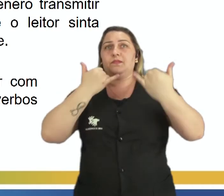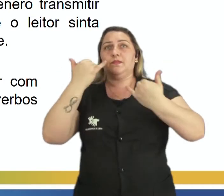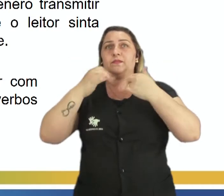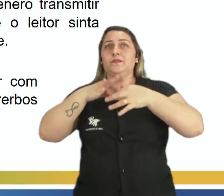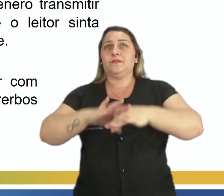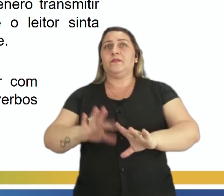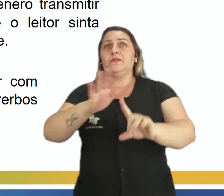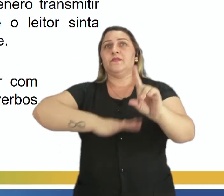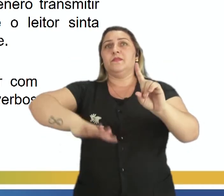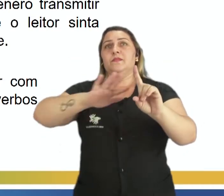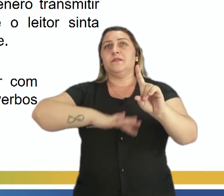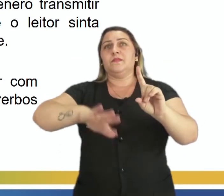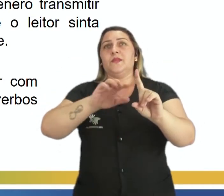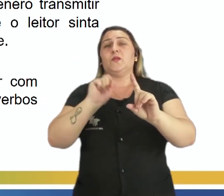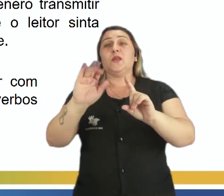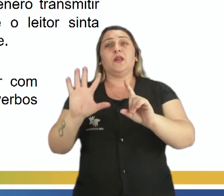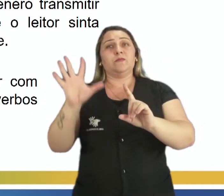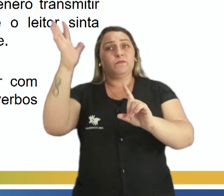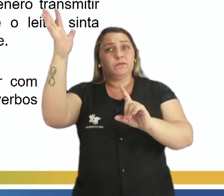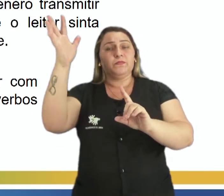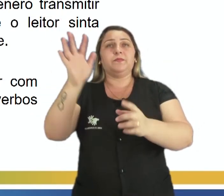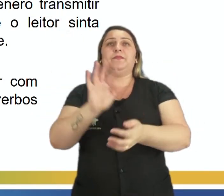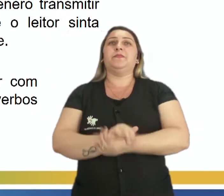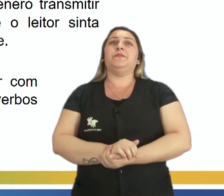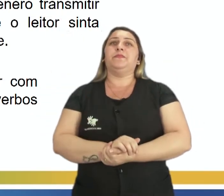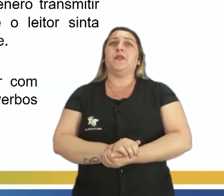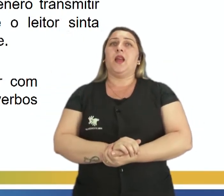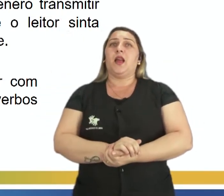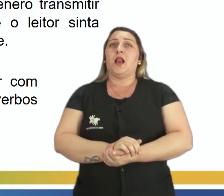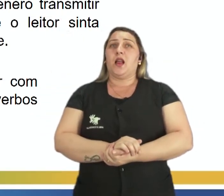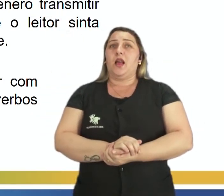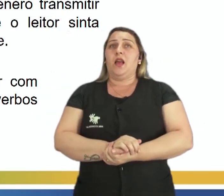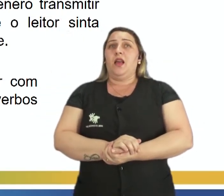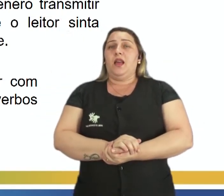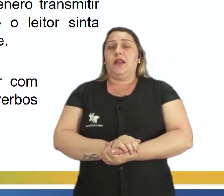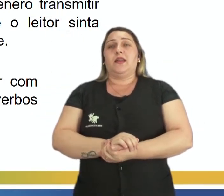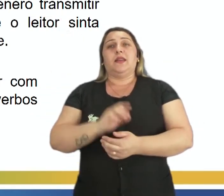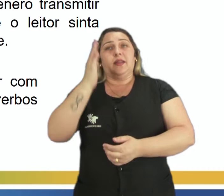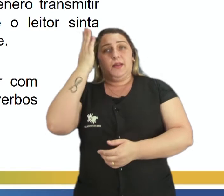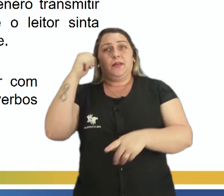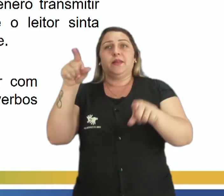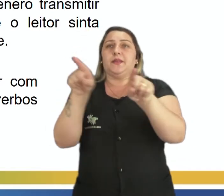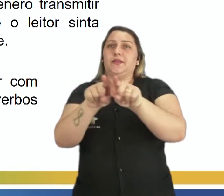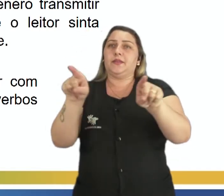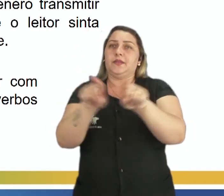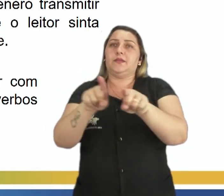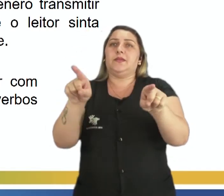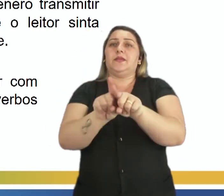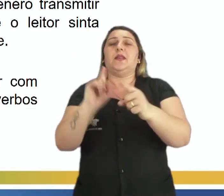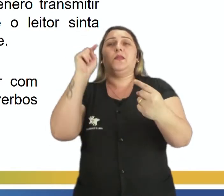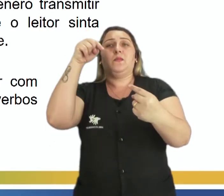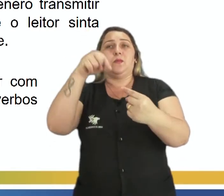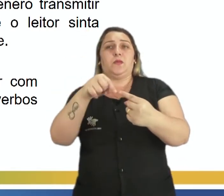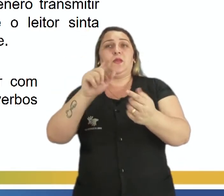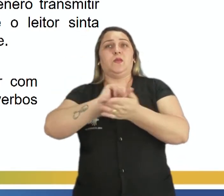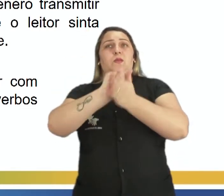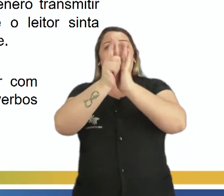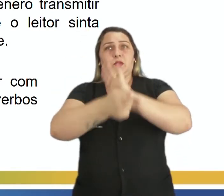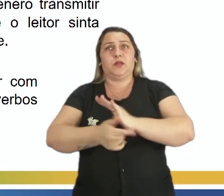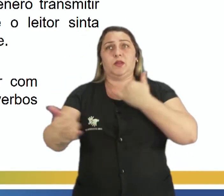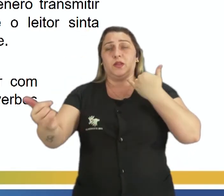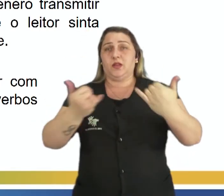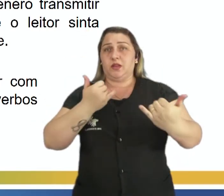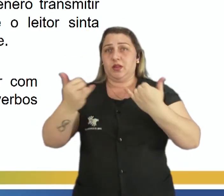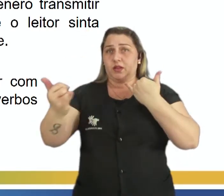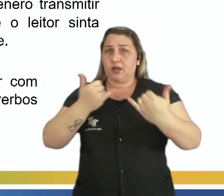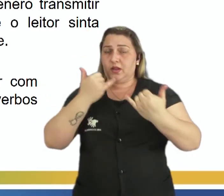informação, deixar a sociedade a par do que está acontecendo. Logo, sabemos também que é a função deste gênero